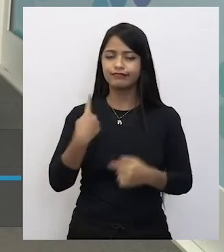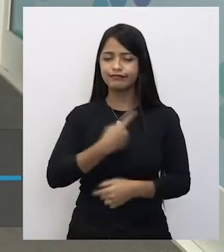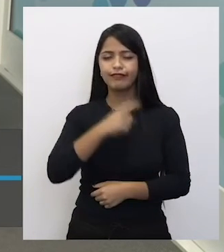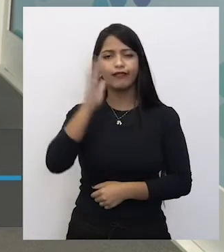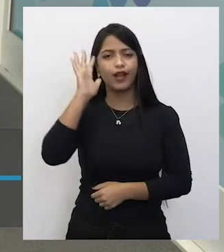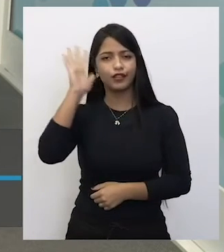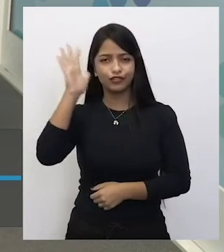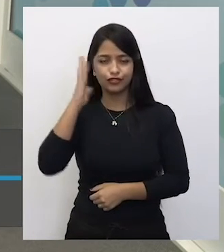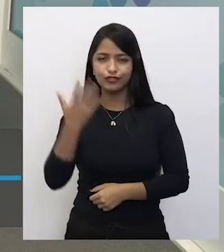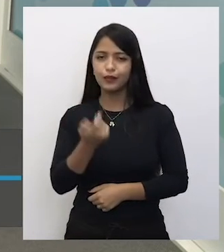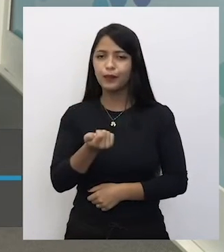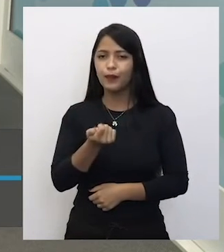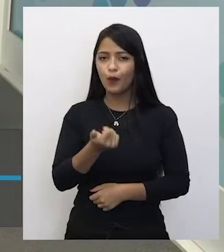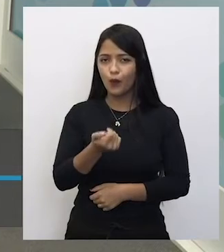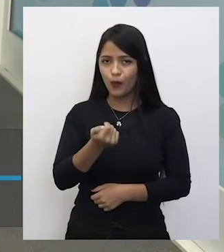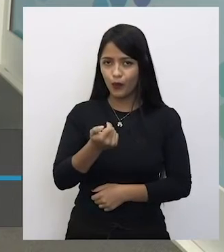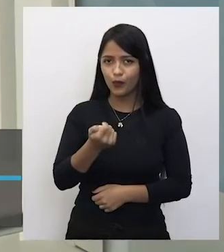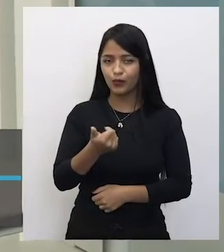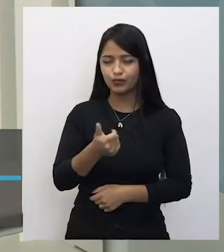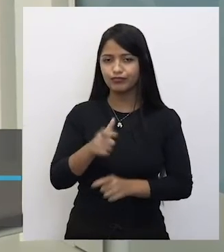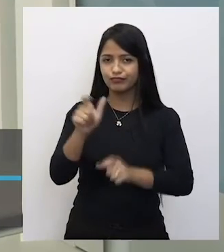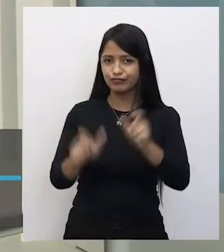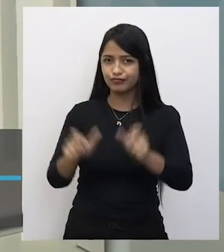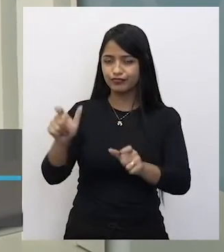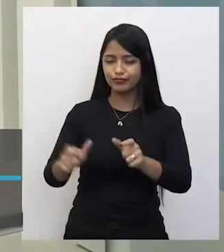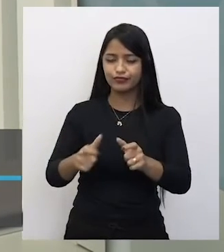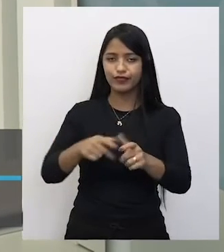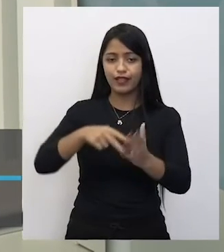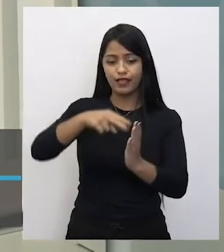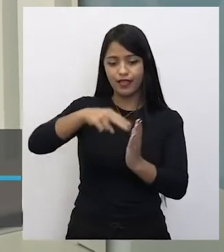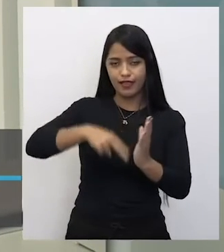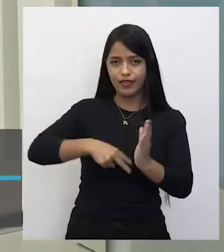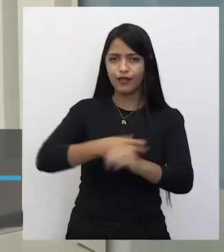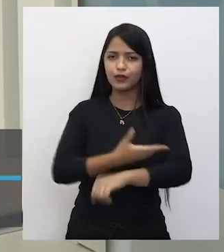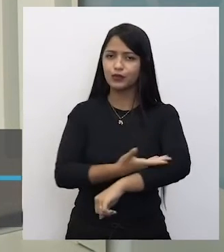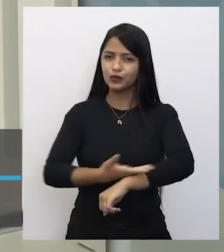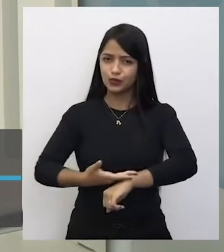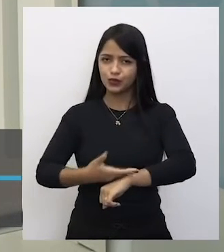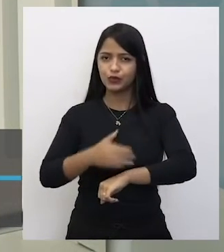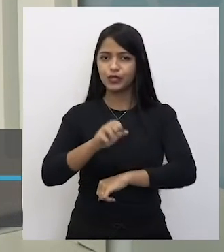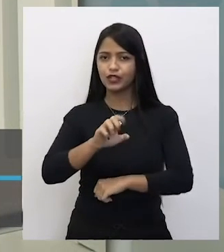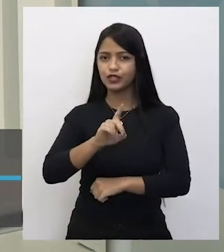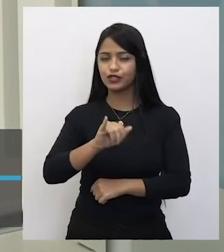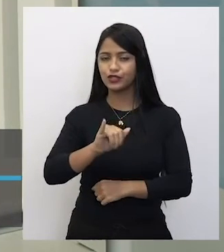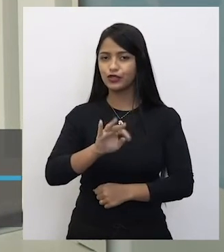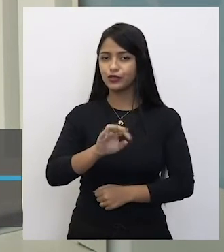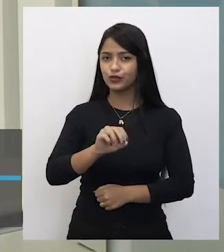imaginava que poucos são os que estão acostumados aí com o editorial. Né? A gente